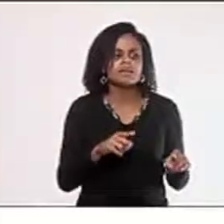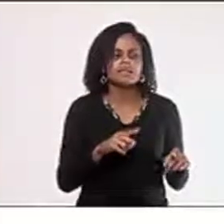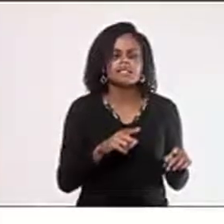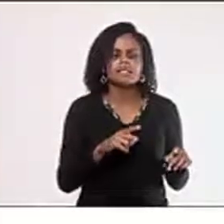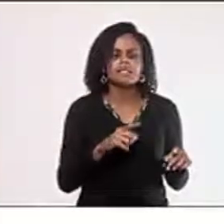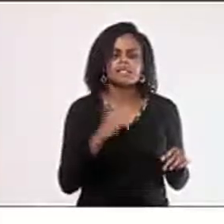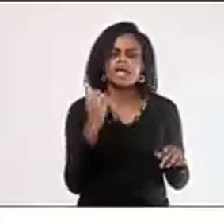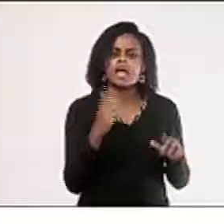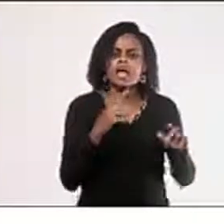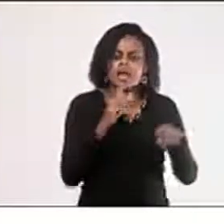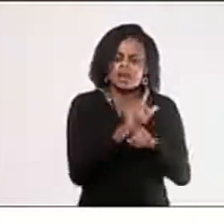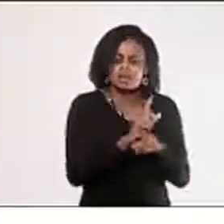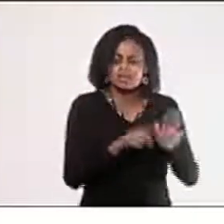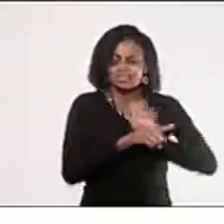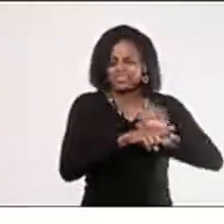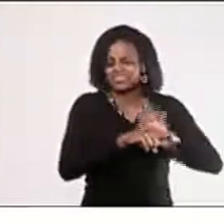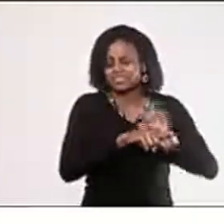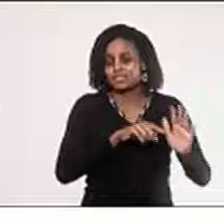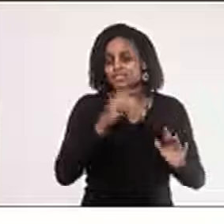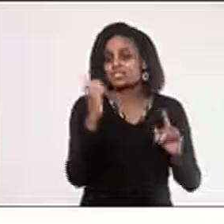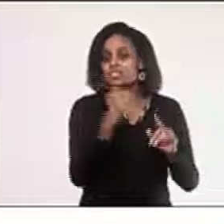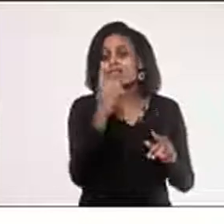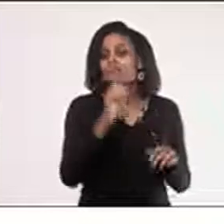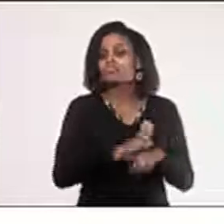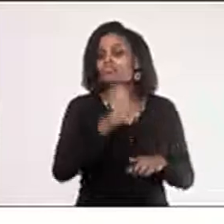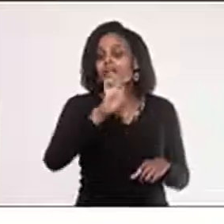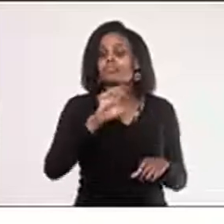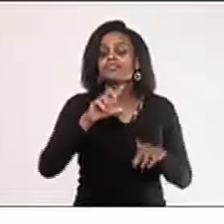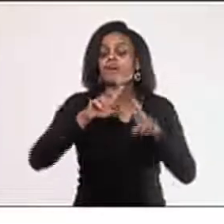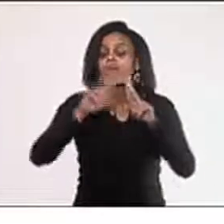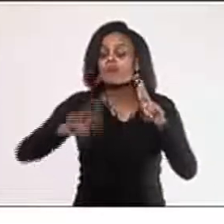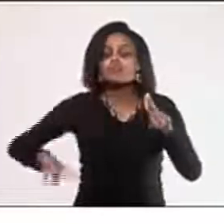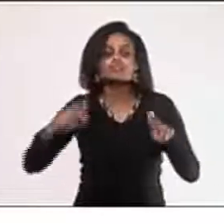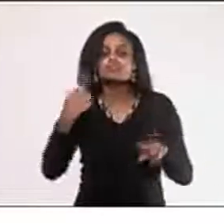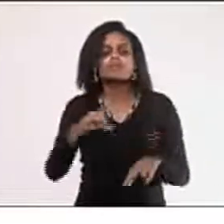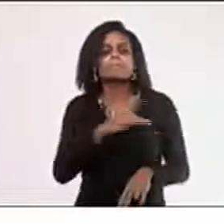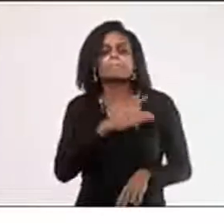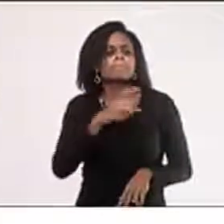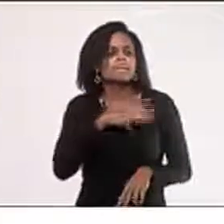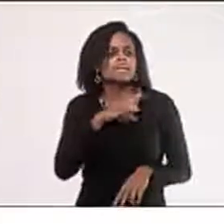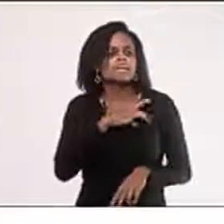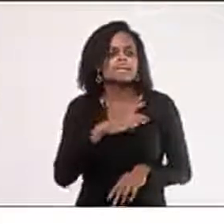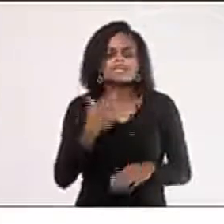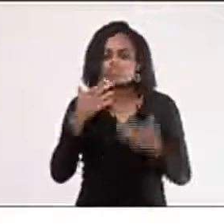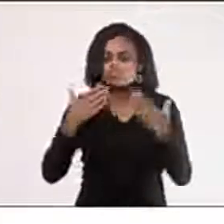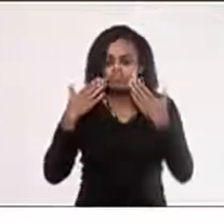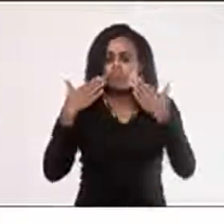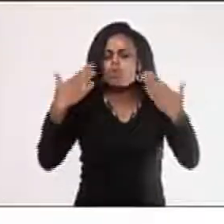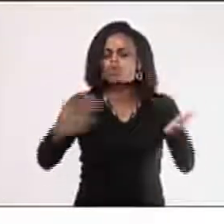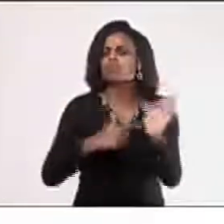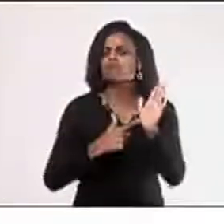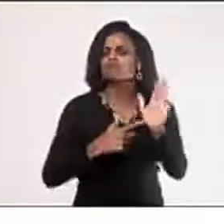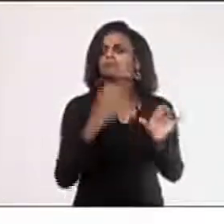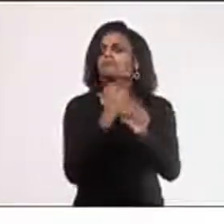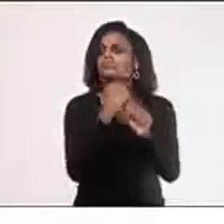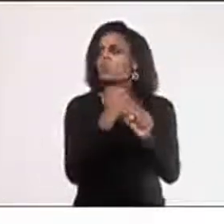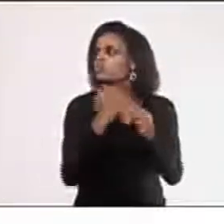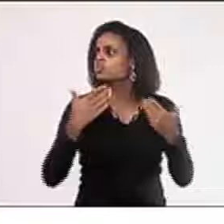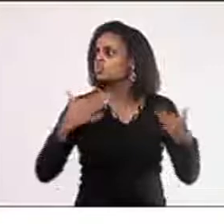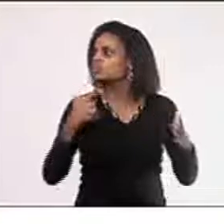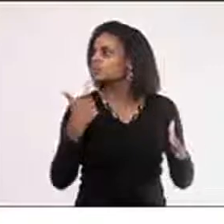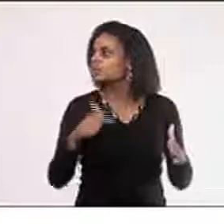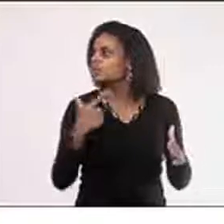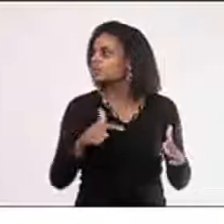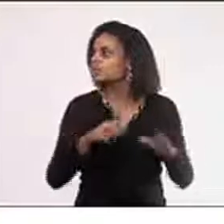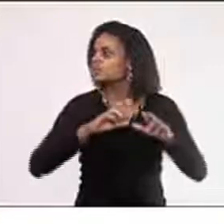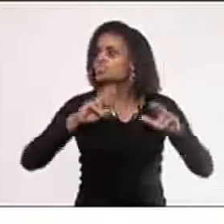do Estado. A UERJ não tem medo de colocar o seu funcionamento na mesa para apreciação do Estado.